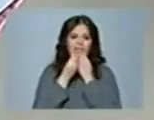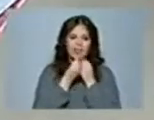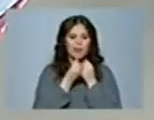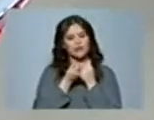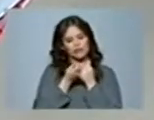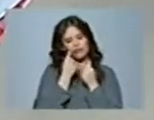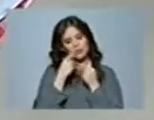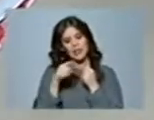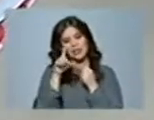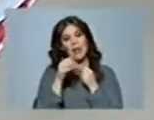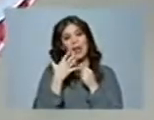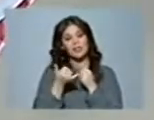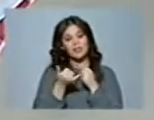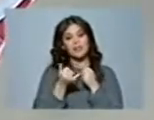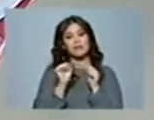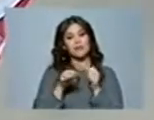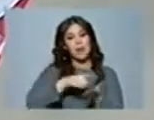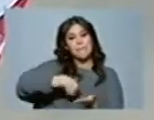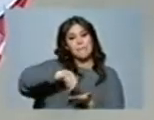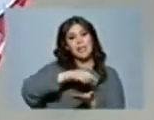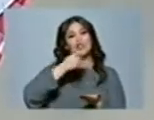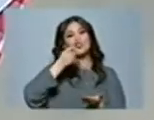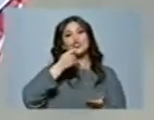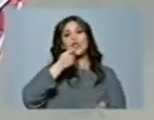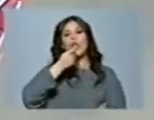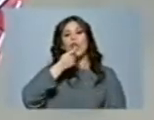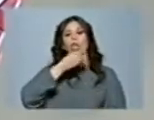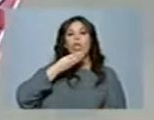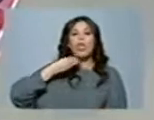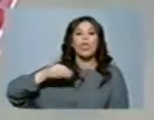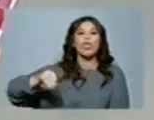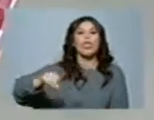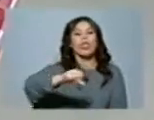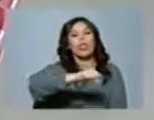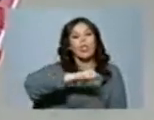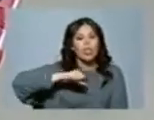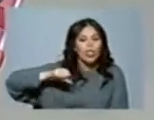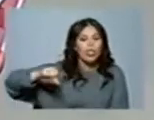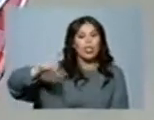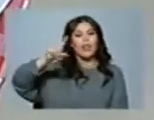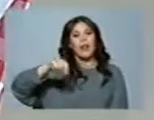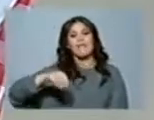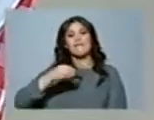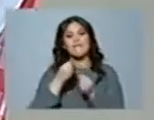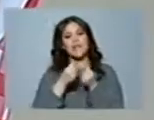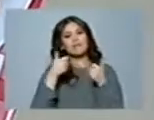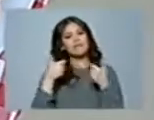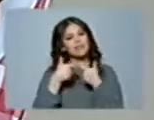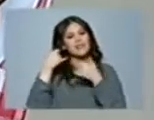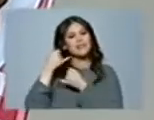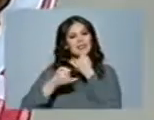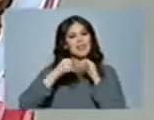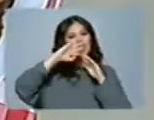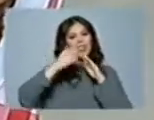E depois, então, no prato, regar com um fiozinho de azeite também. Nosso transmontano. Isto é muito transmontano. Está bem. Ligar com o